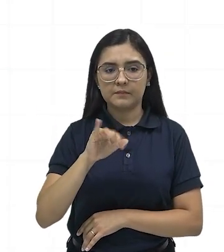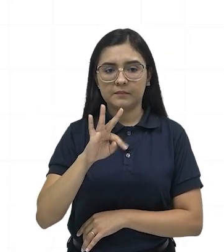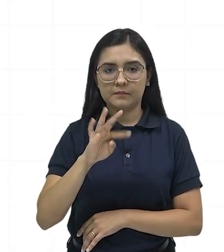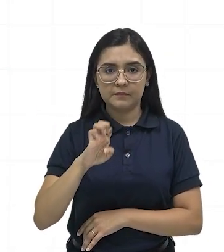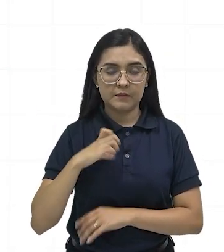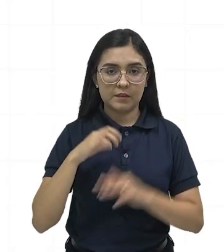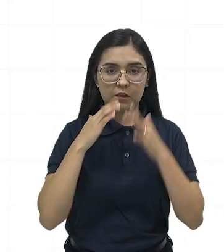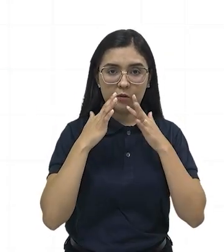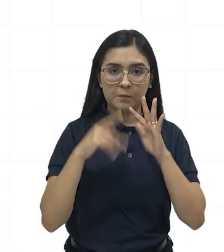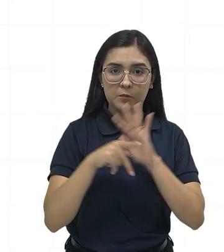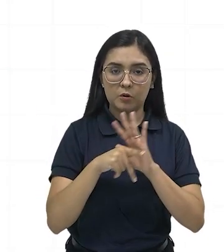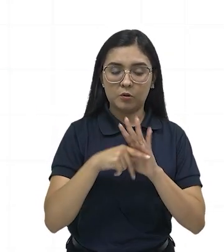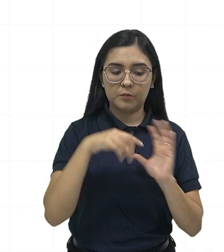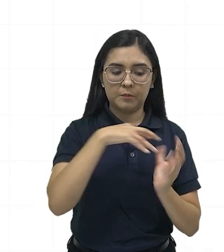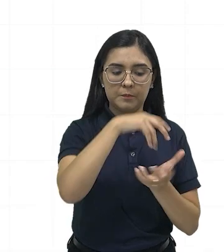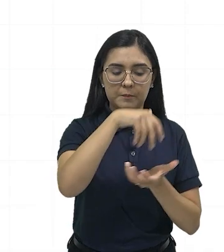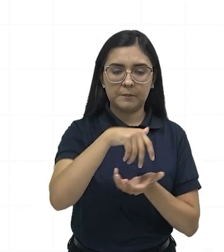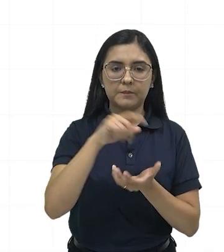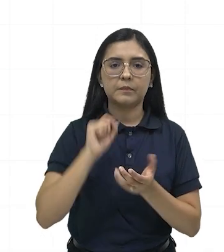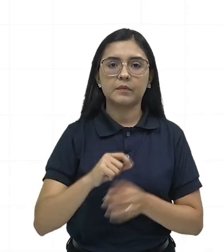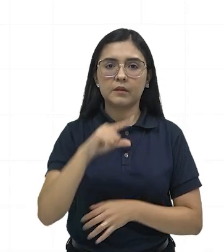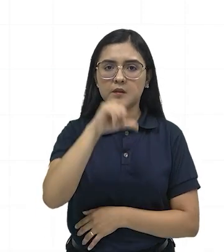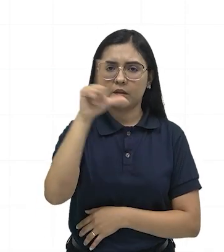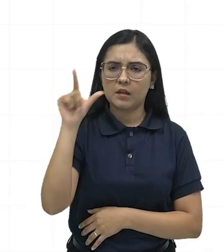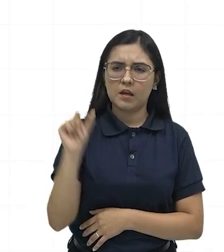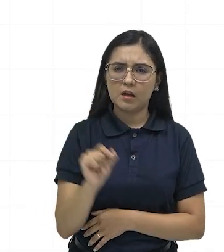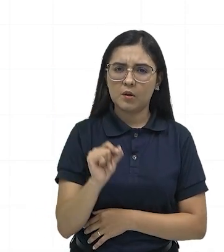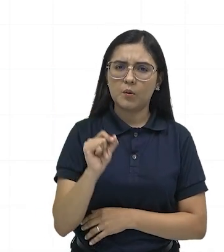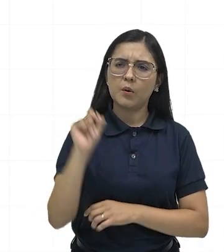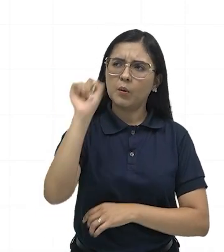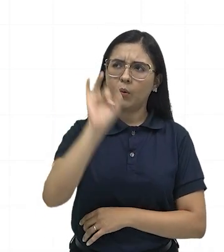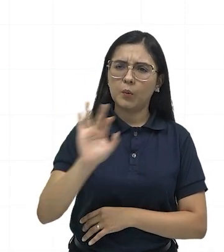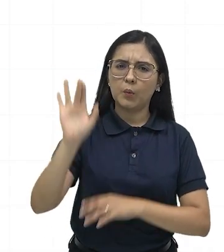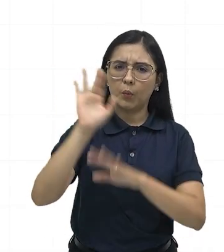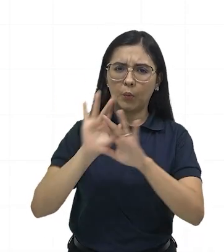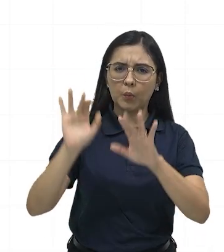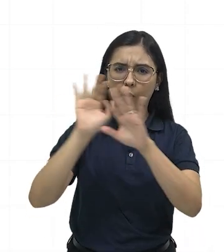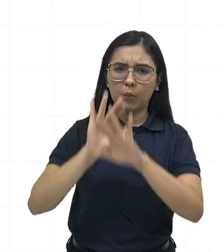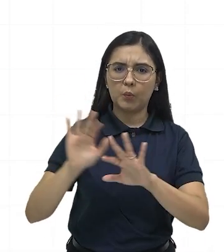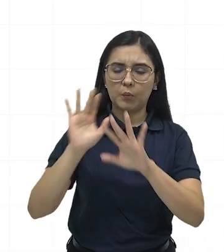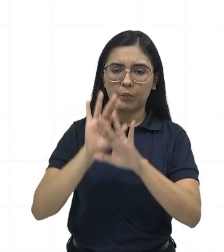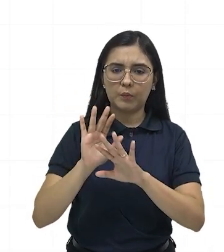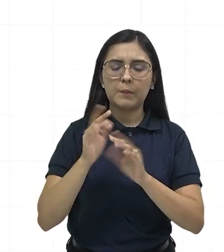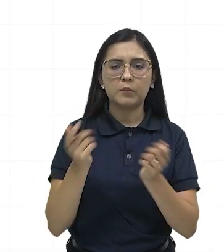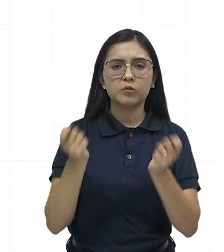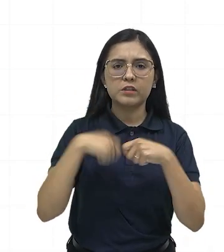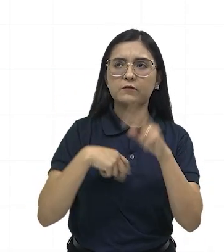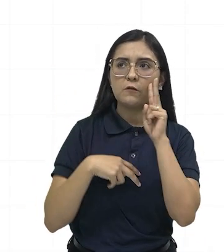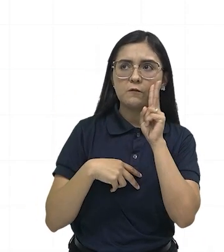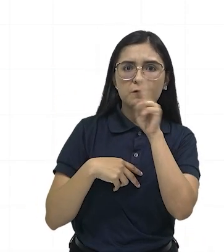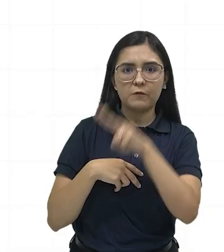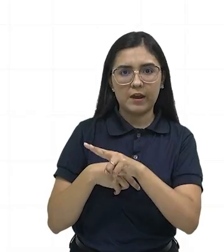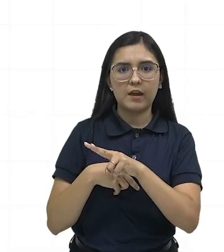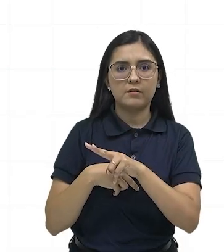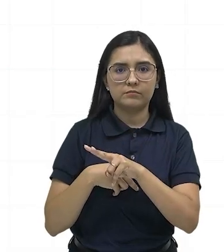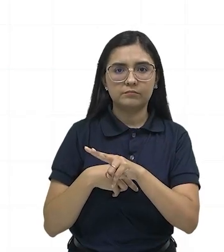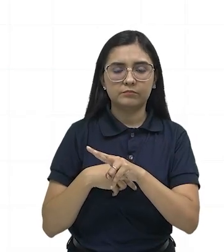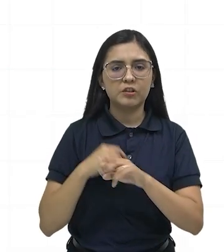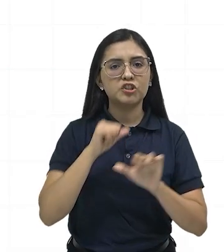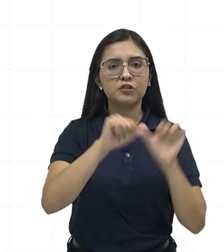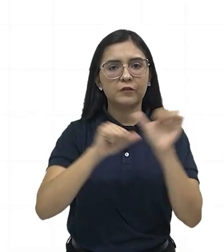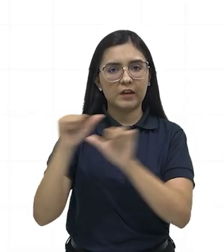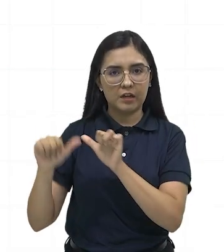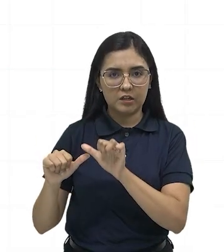Terra. Sua parte iluminada é vista de diferentes formas ao longo de